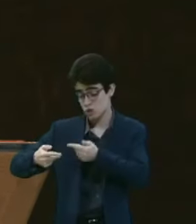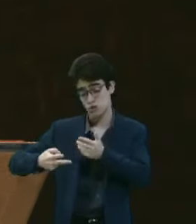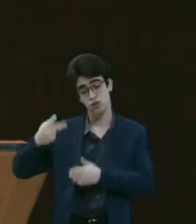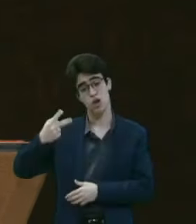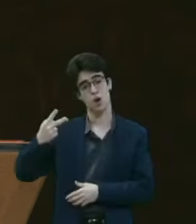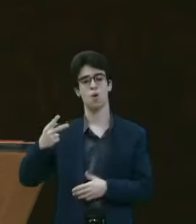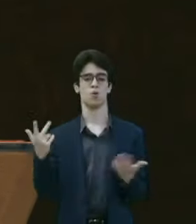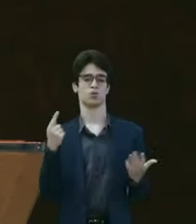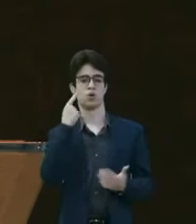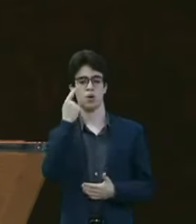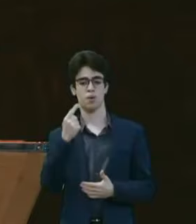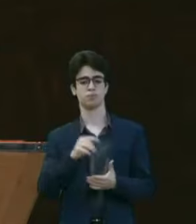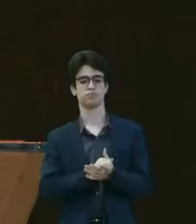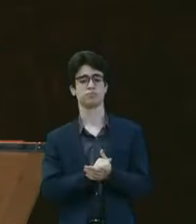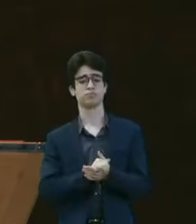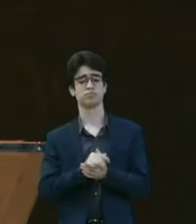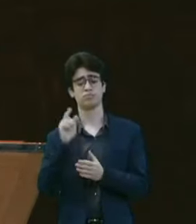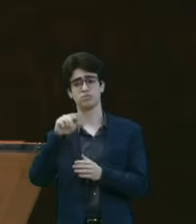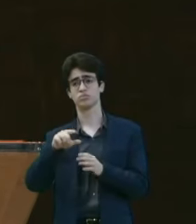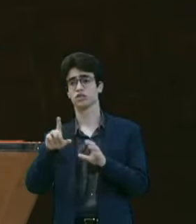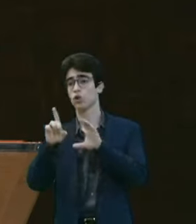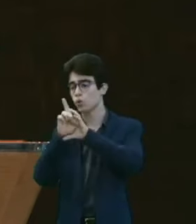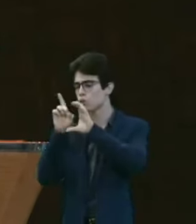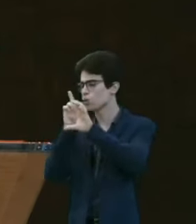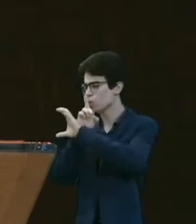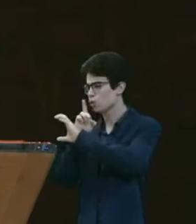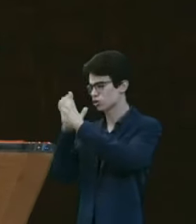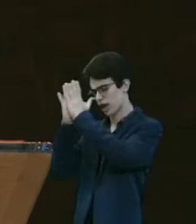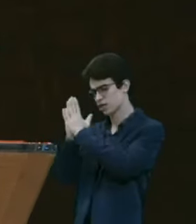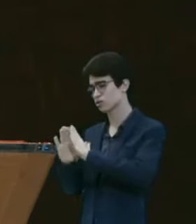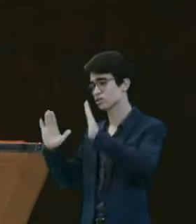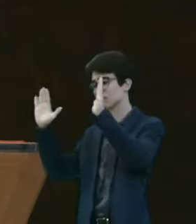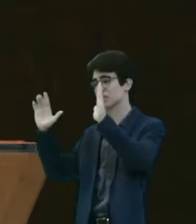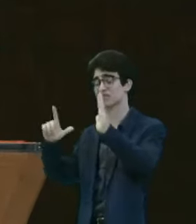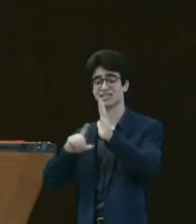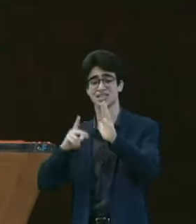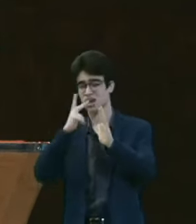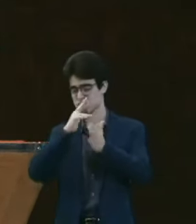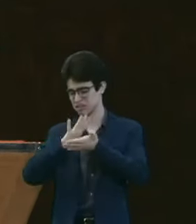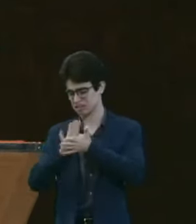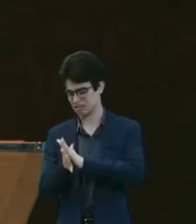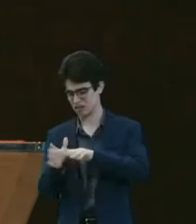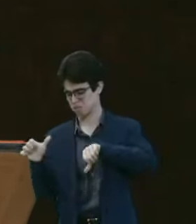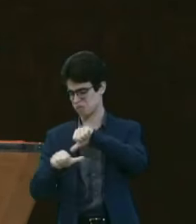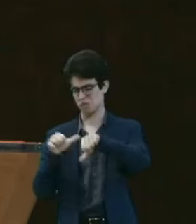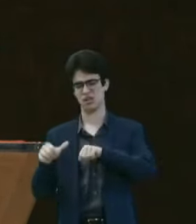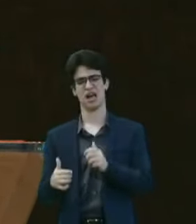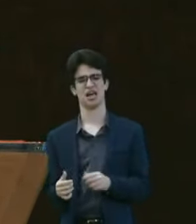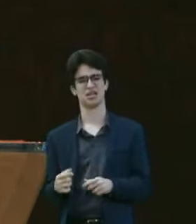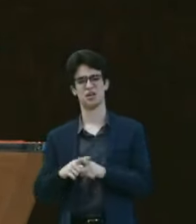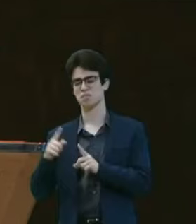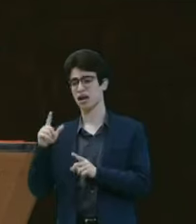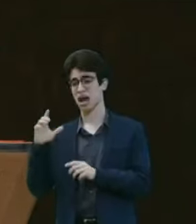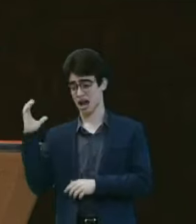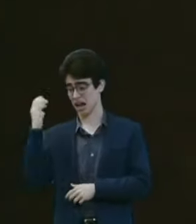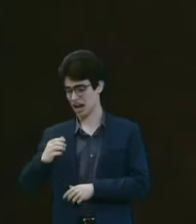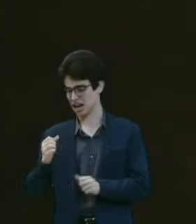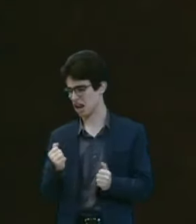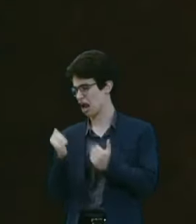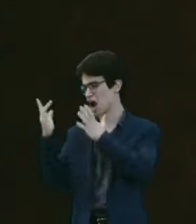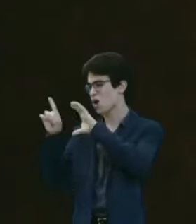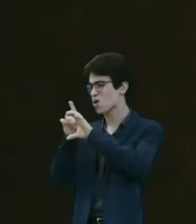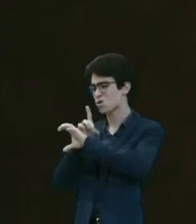primeiro lugar, o culto é deformado. Caim apresenta o culto a Deus que não é culto. E